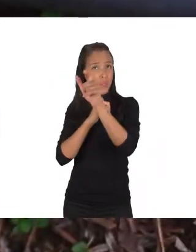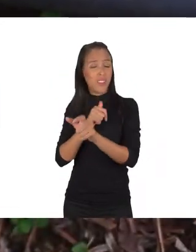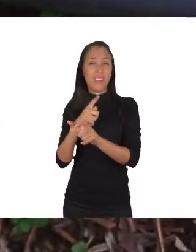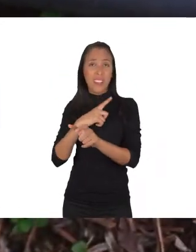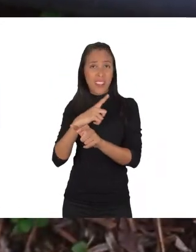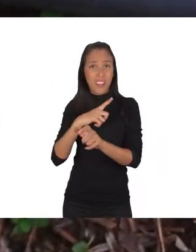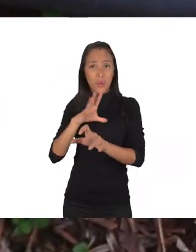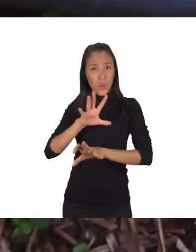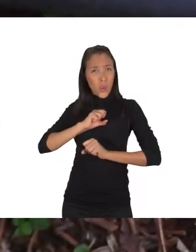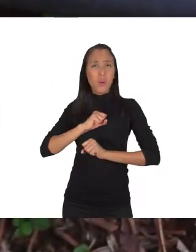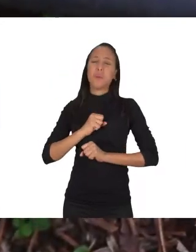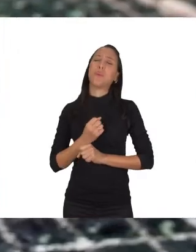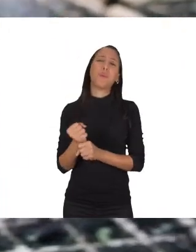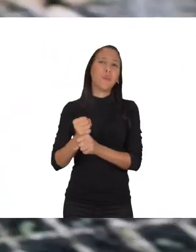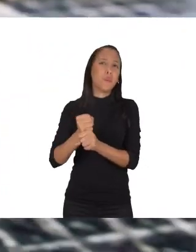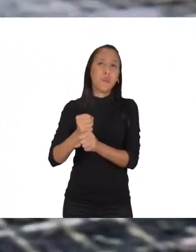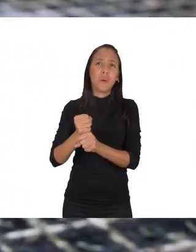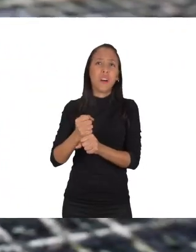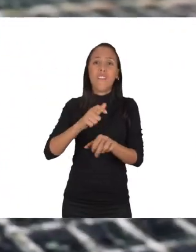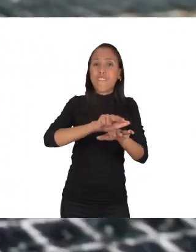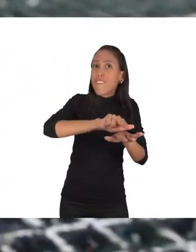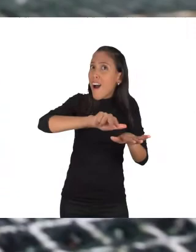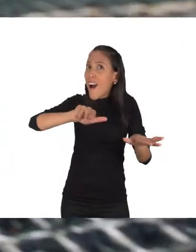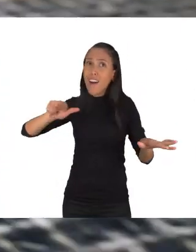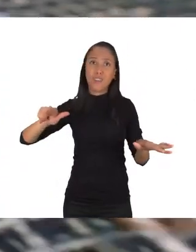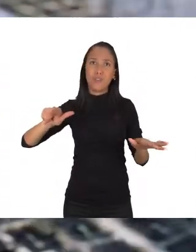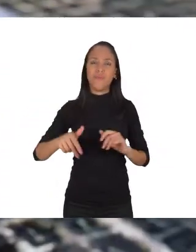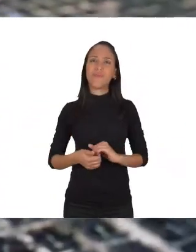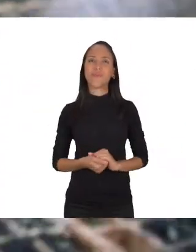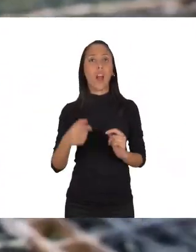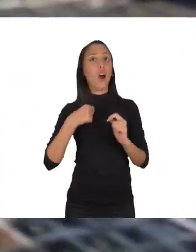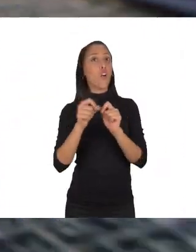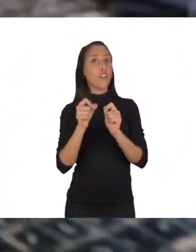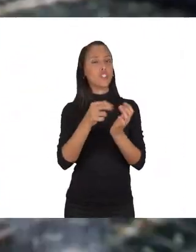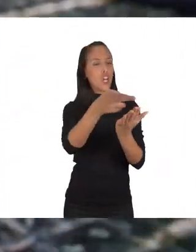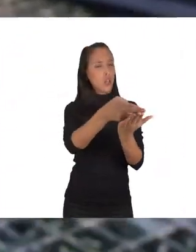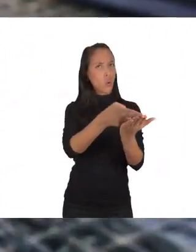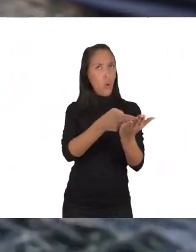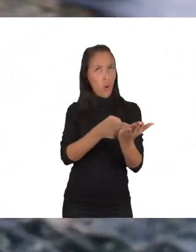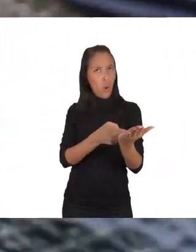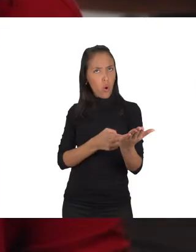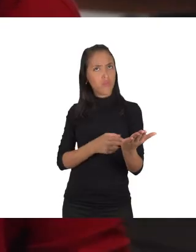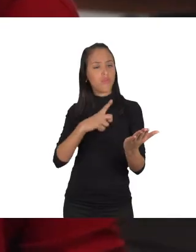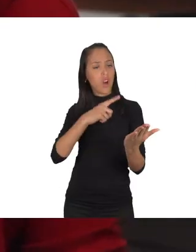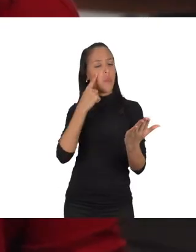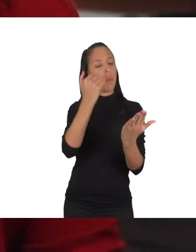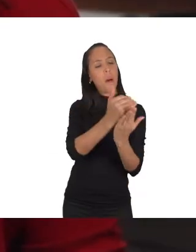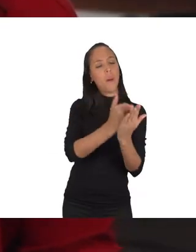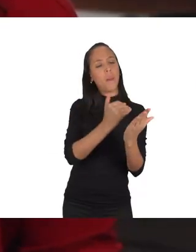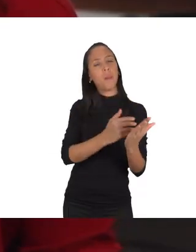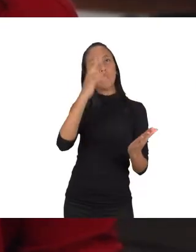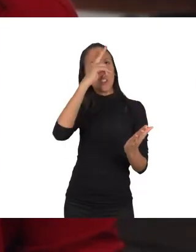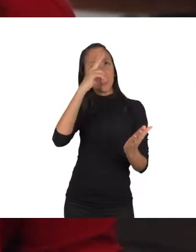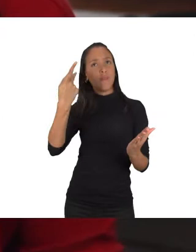tempo e a muitos produtos. Fiz um relatório de exposição, né? No relatório de exposição,